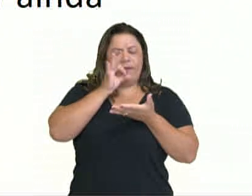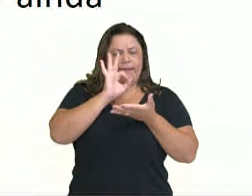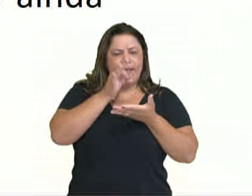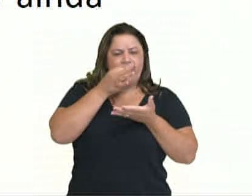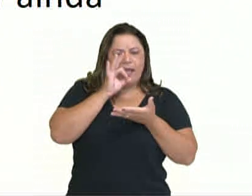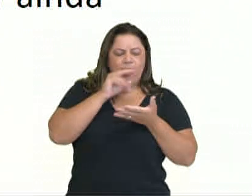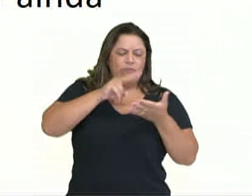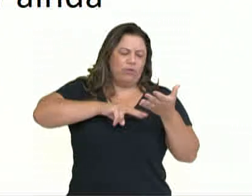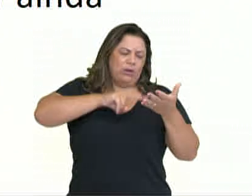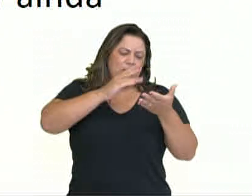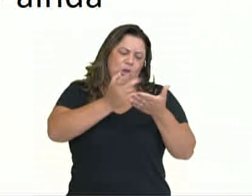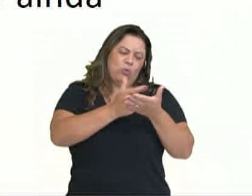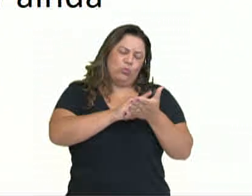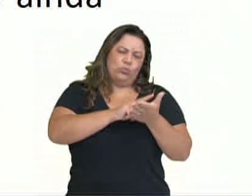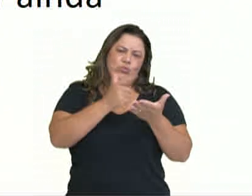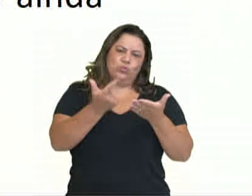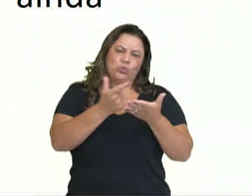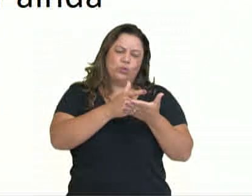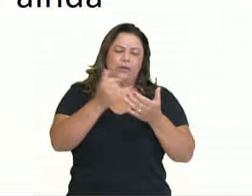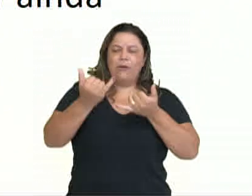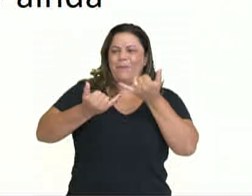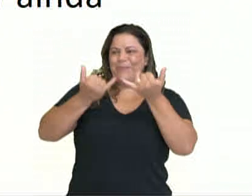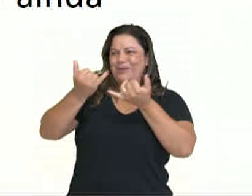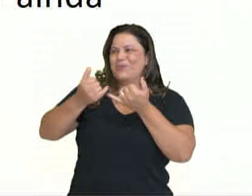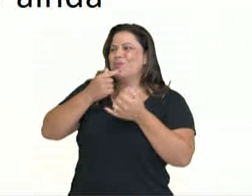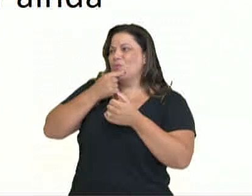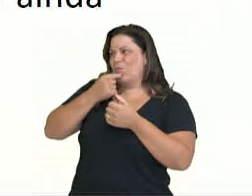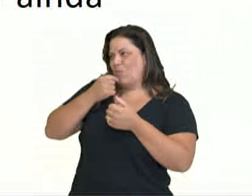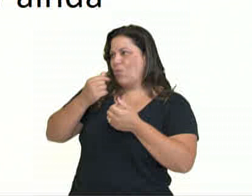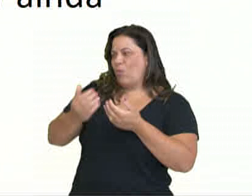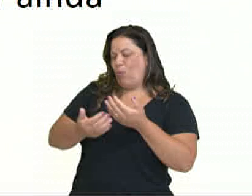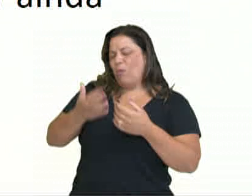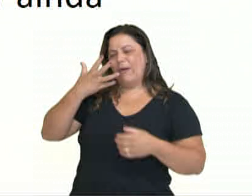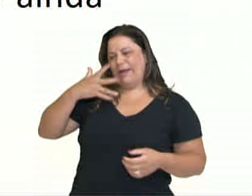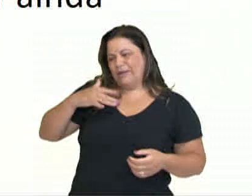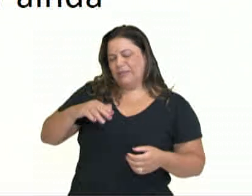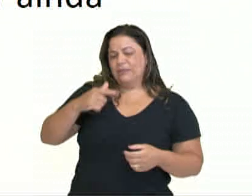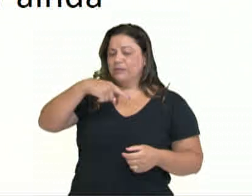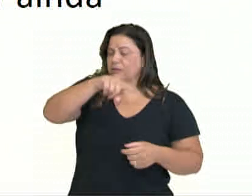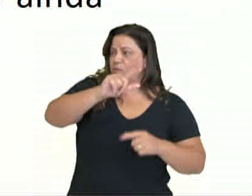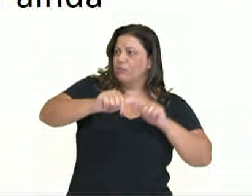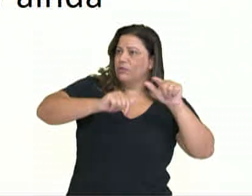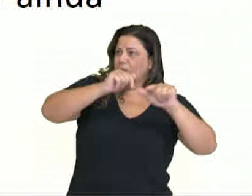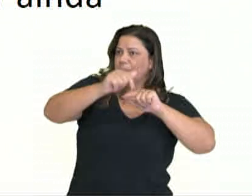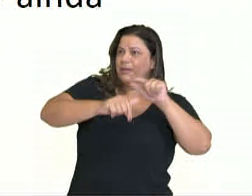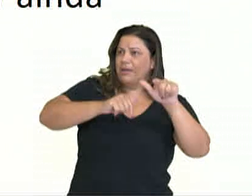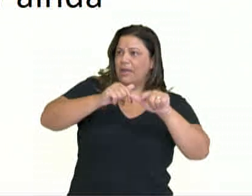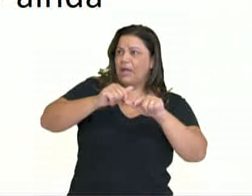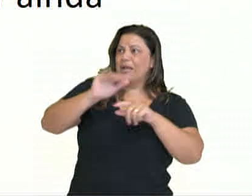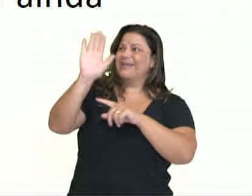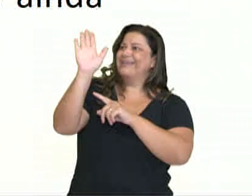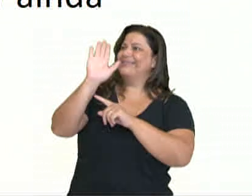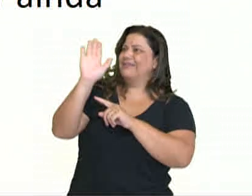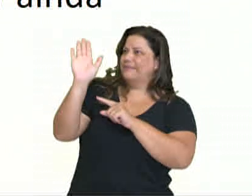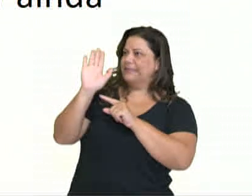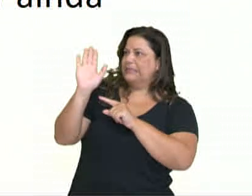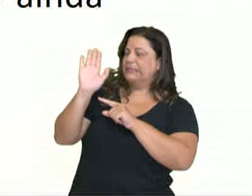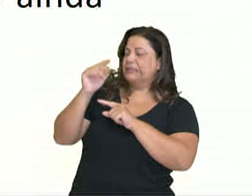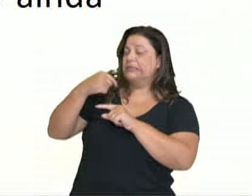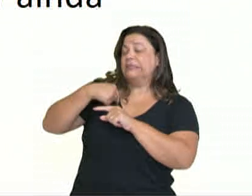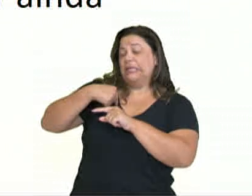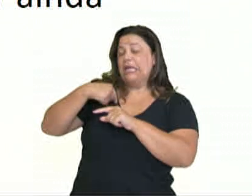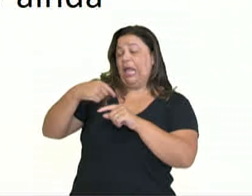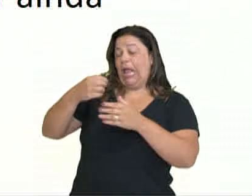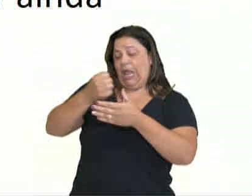leu o jornal, brincou com o menino e foi trabalhar. Antes de sair, ainda fez assim com a mão. Eu estava na